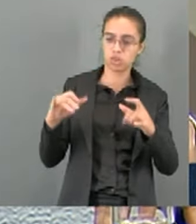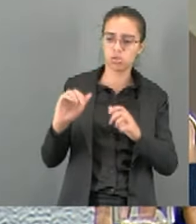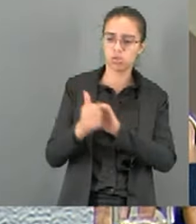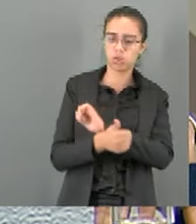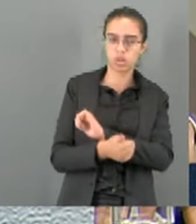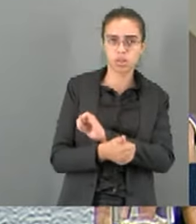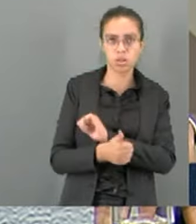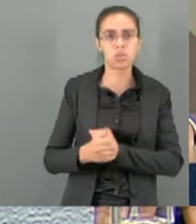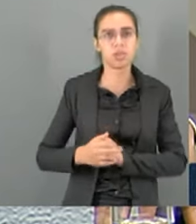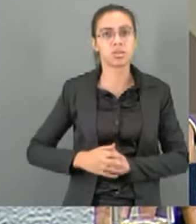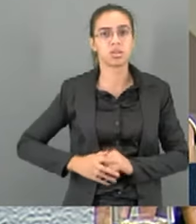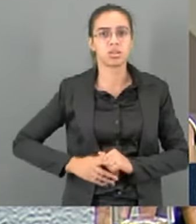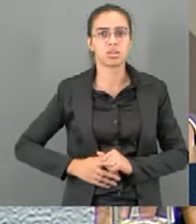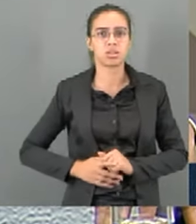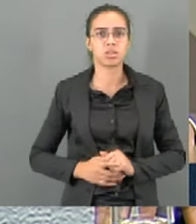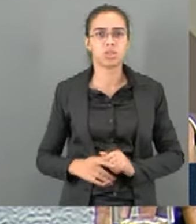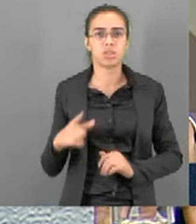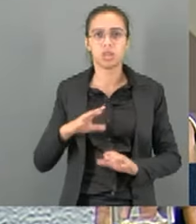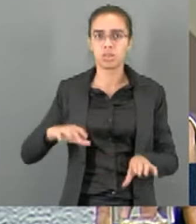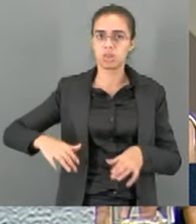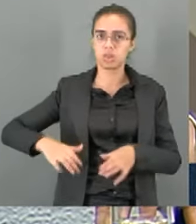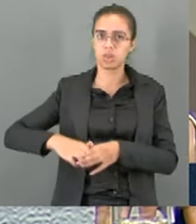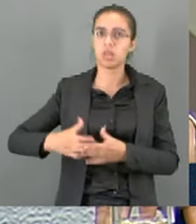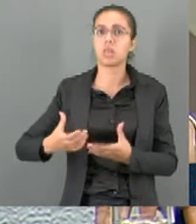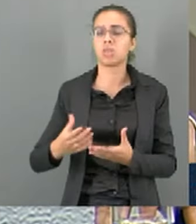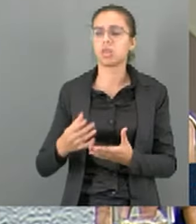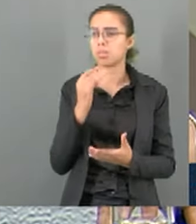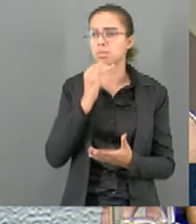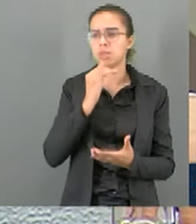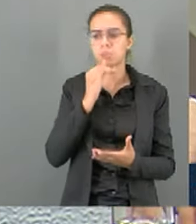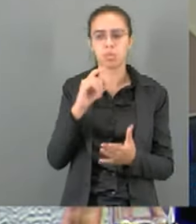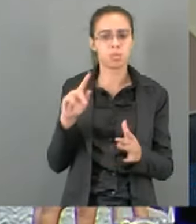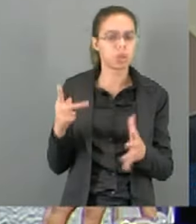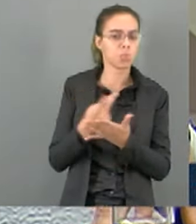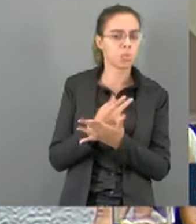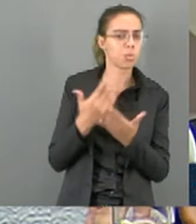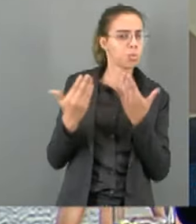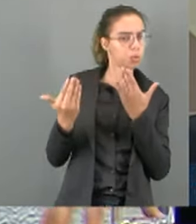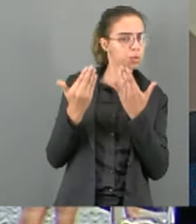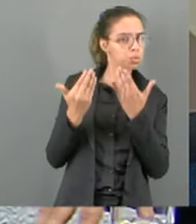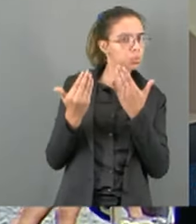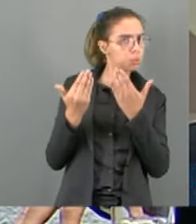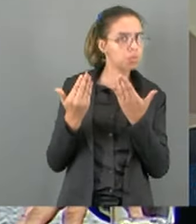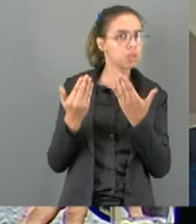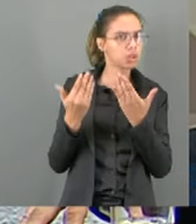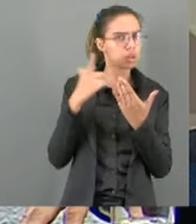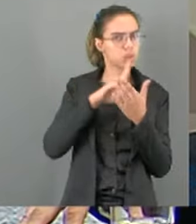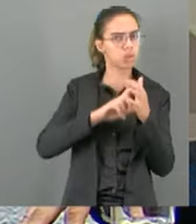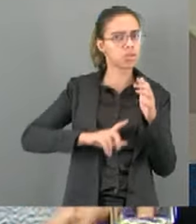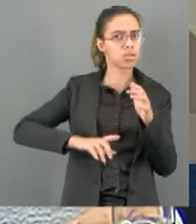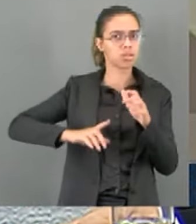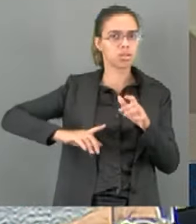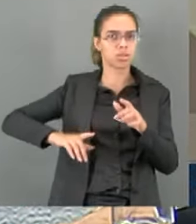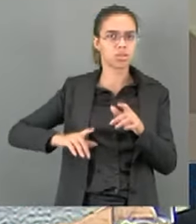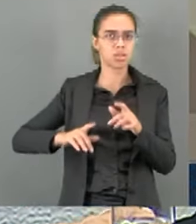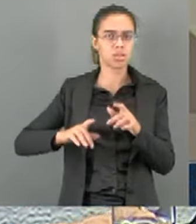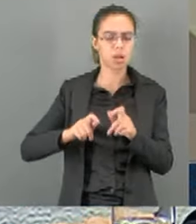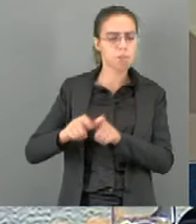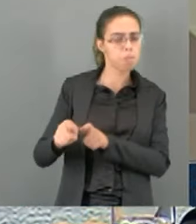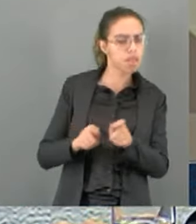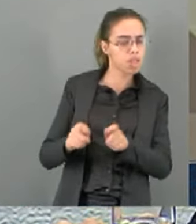tenha partidas tidas como indicadas como suspeitas, para que se possa fazer um monitoramento desse